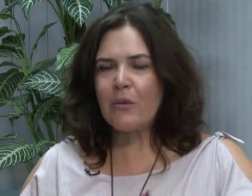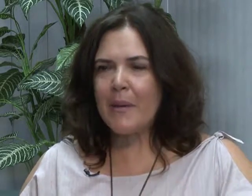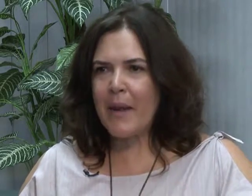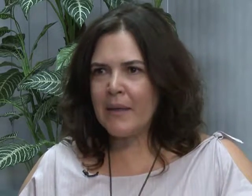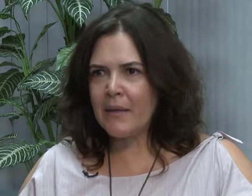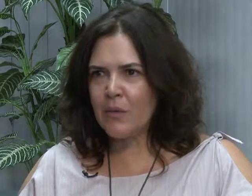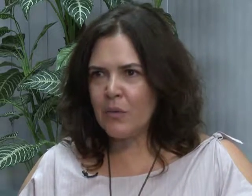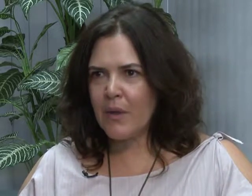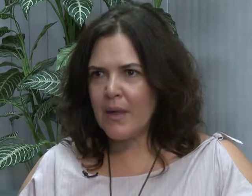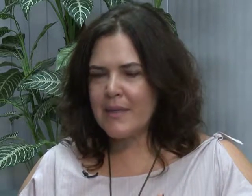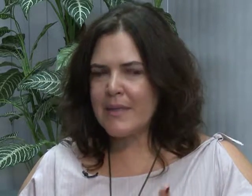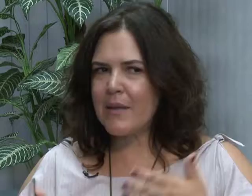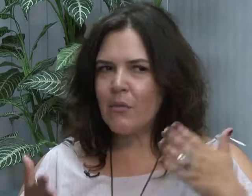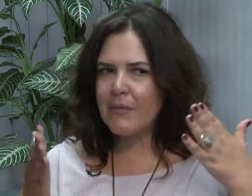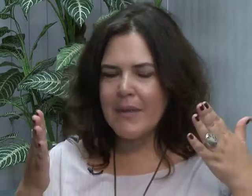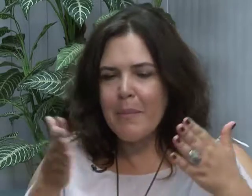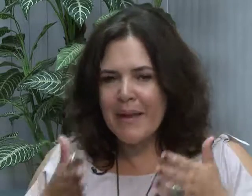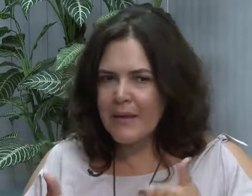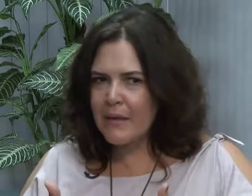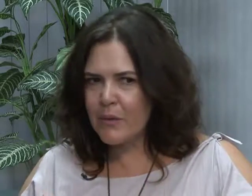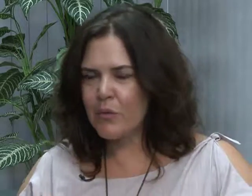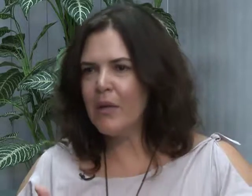Se eles estão trabalhando, eles